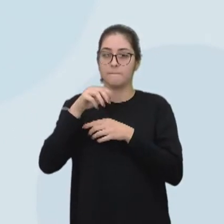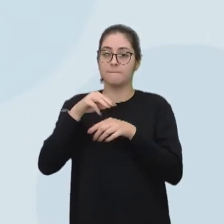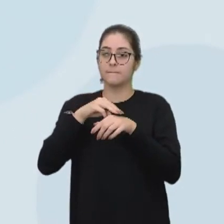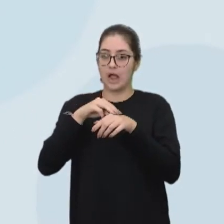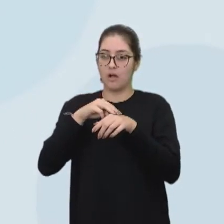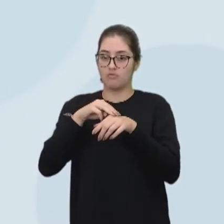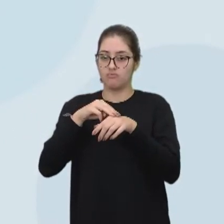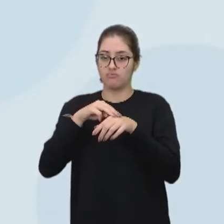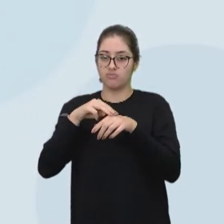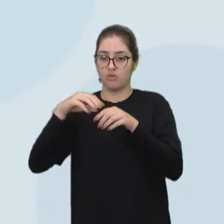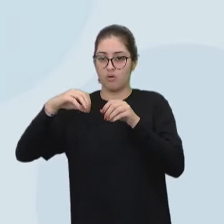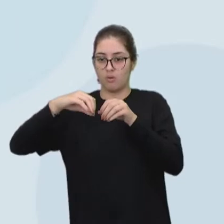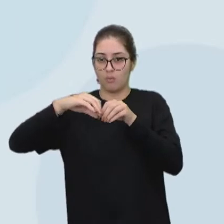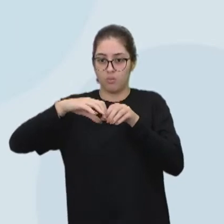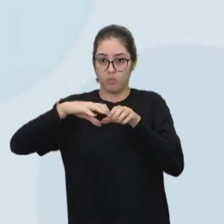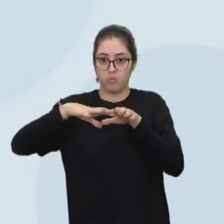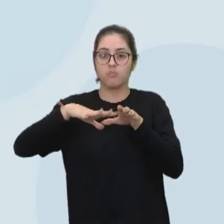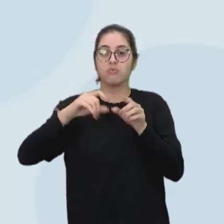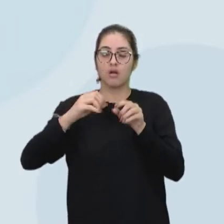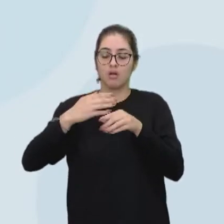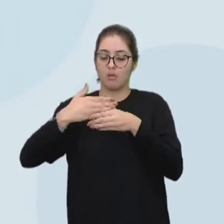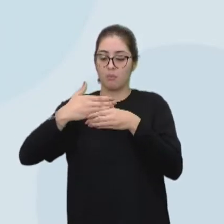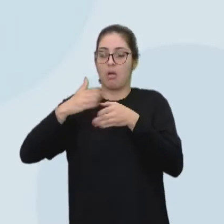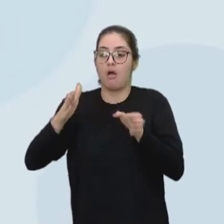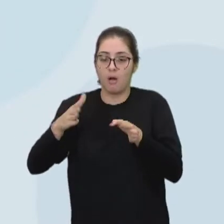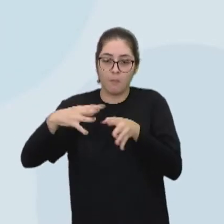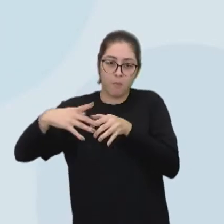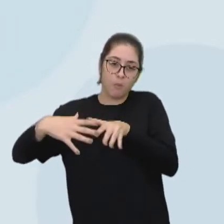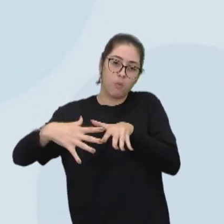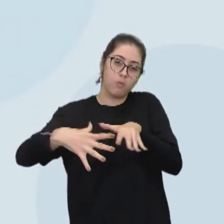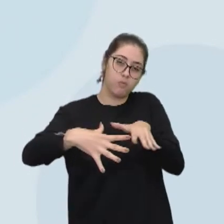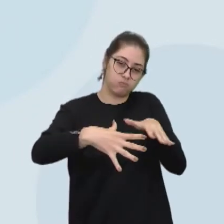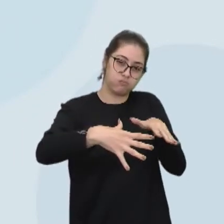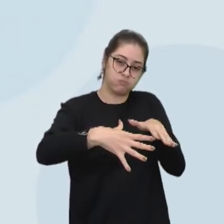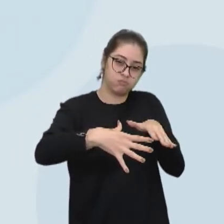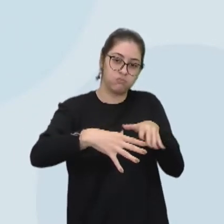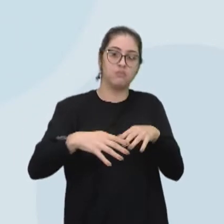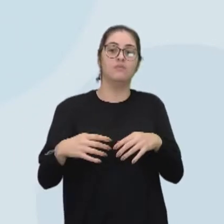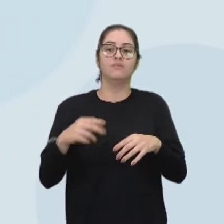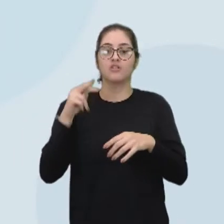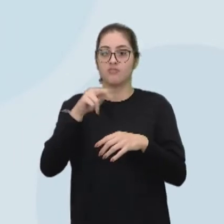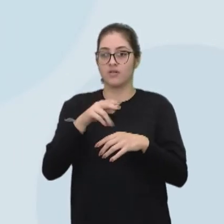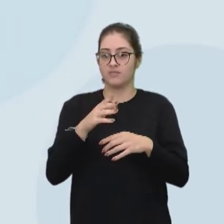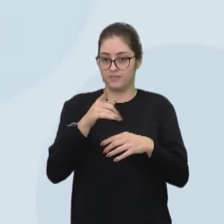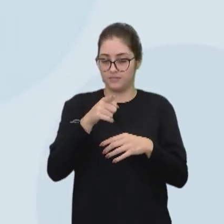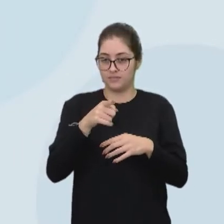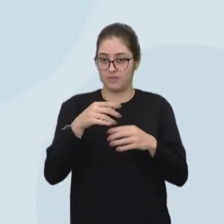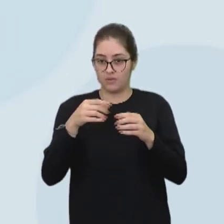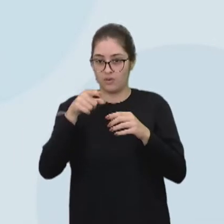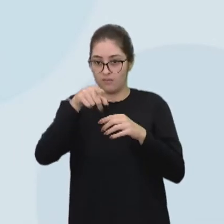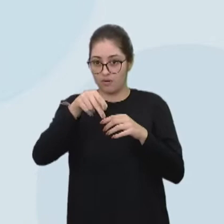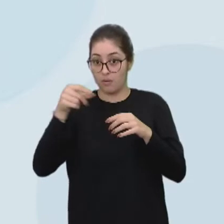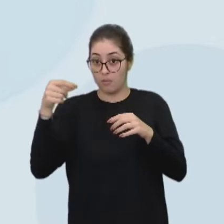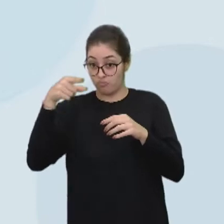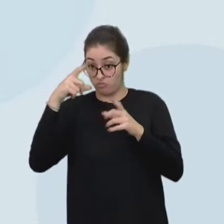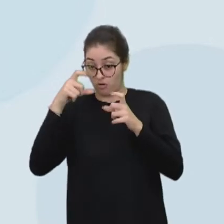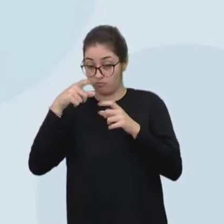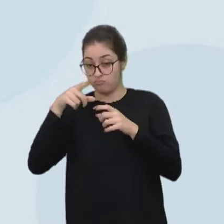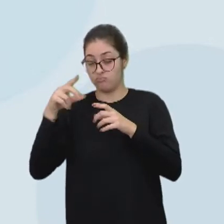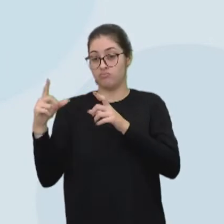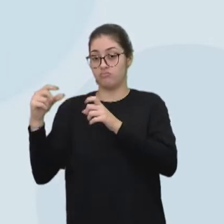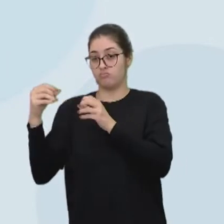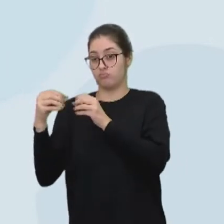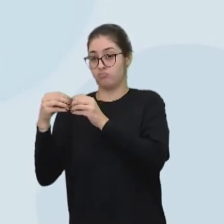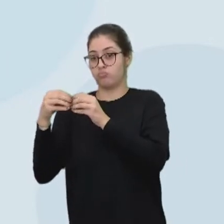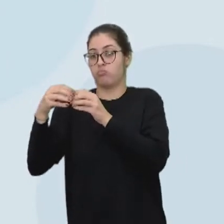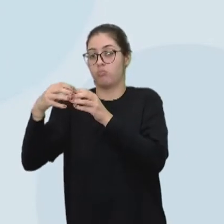é porque a barragem cedeu, né, a gente vai ver lá no canto direito, né, a gente vê um aumento lá da cor marrom, é